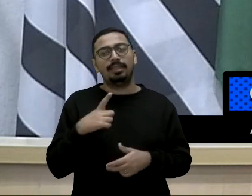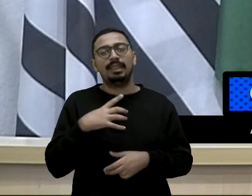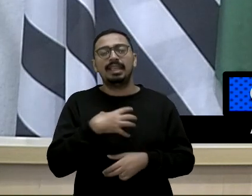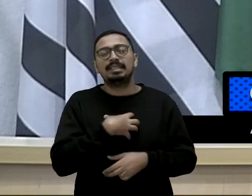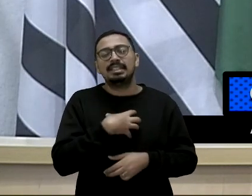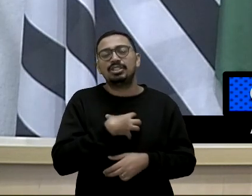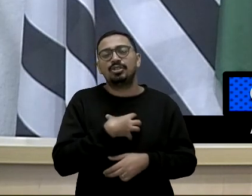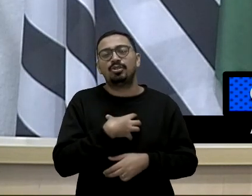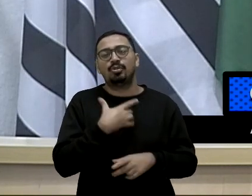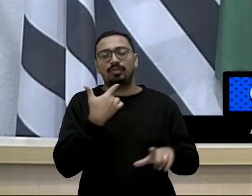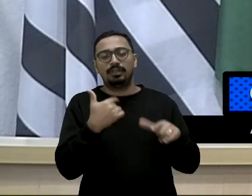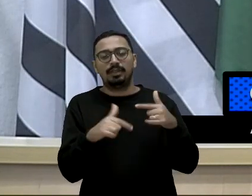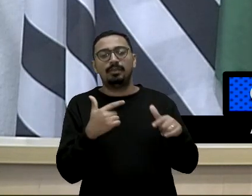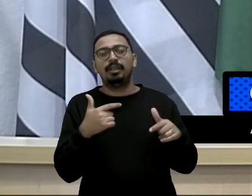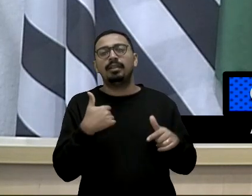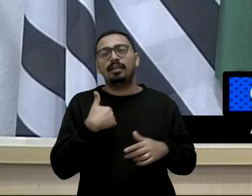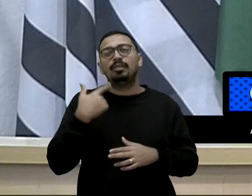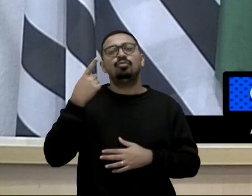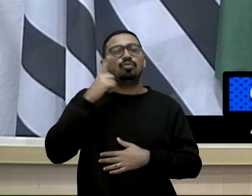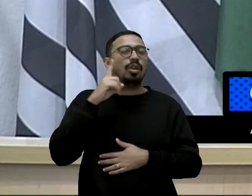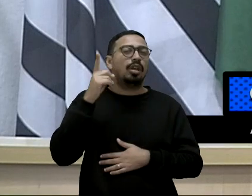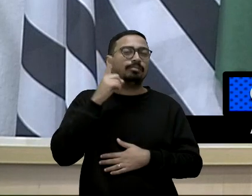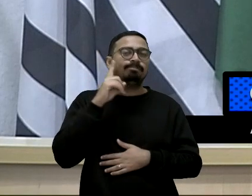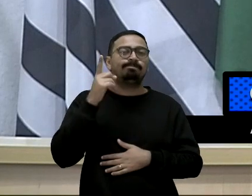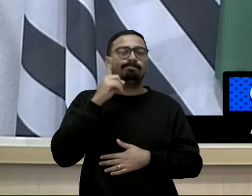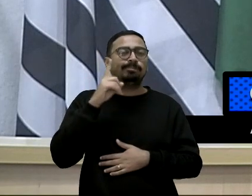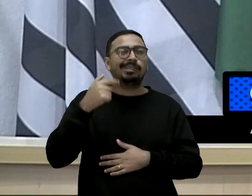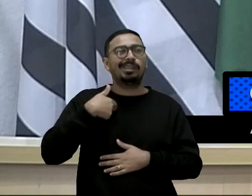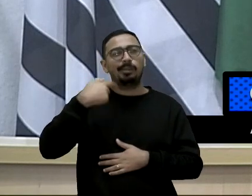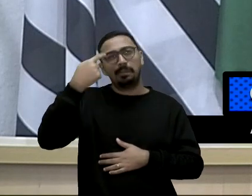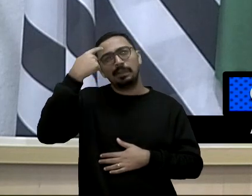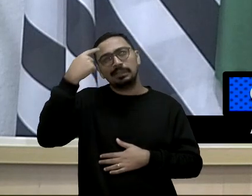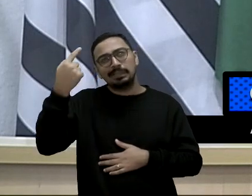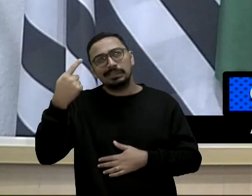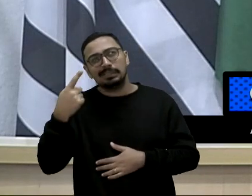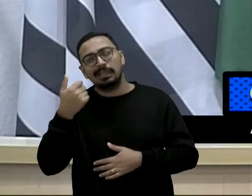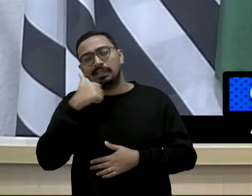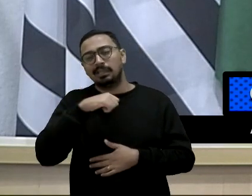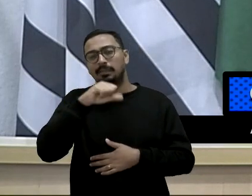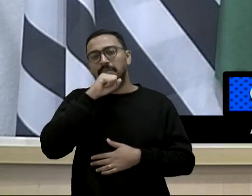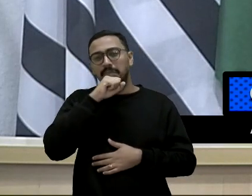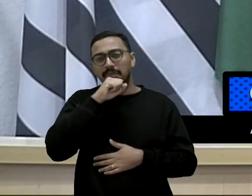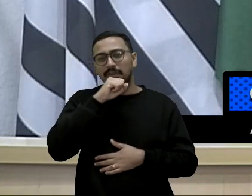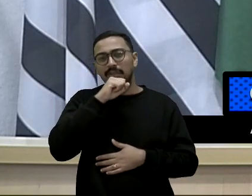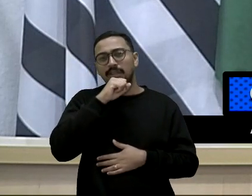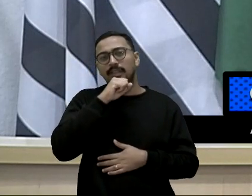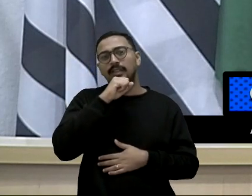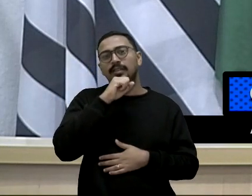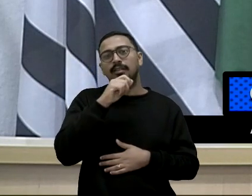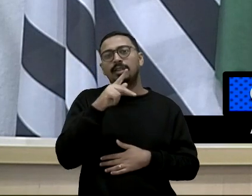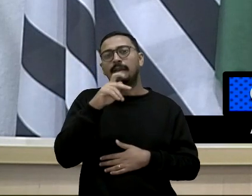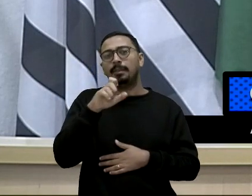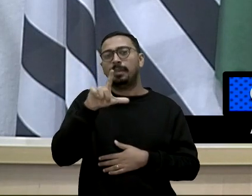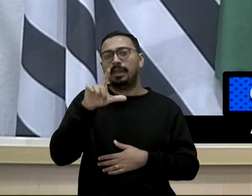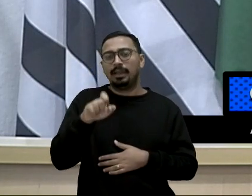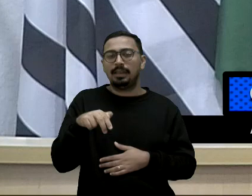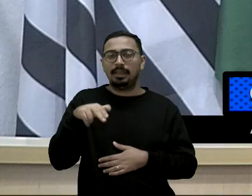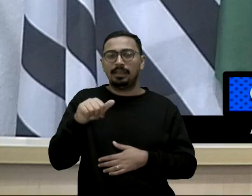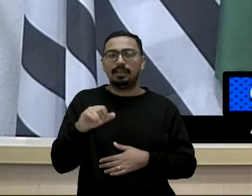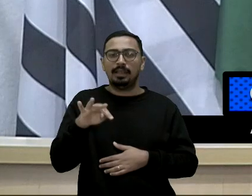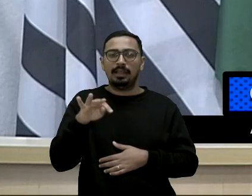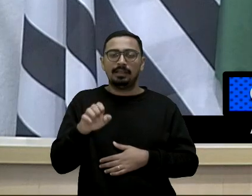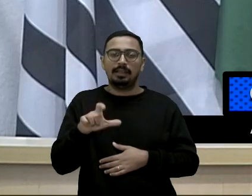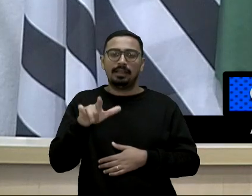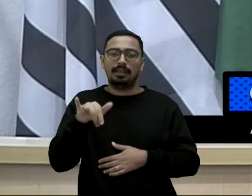todo o trabalho que eu faço diariamente em pensar nas mães, na perinatalidade e na